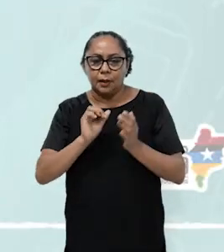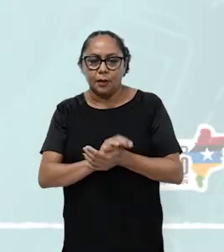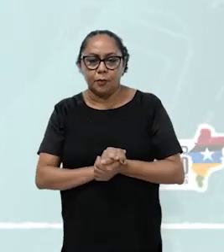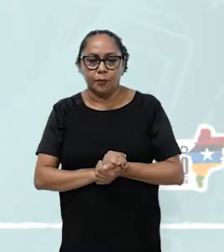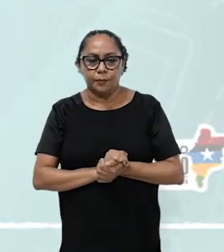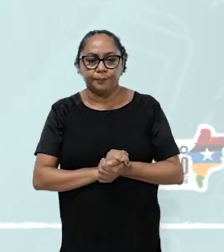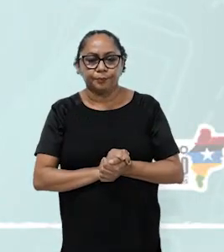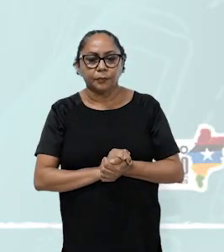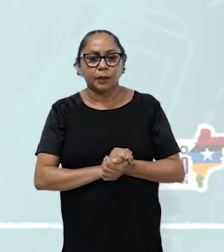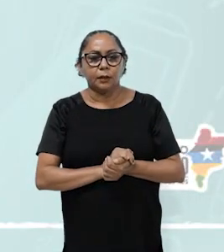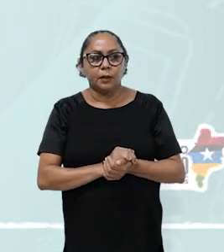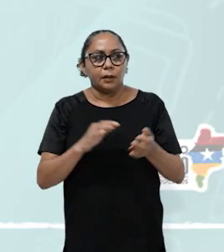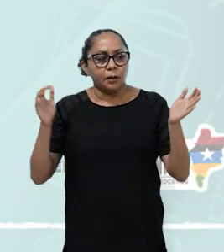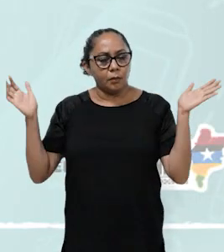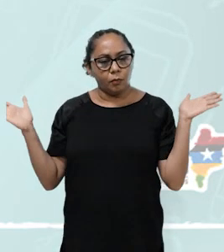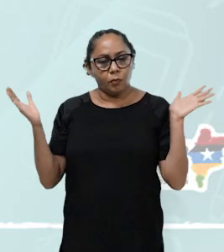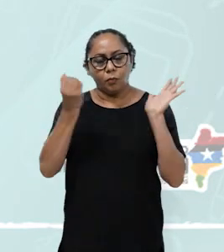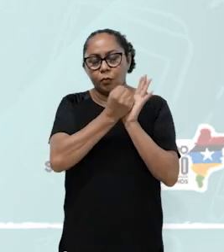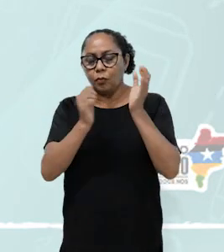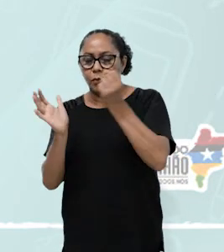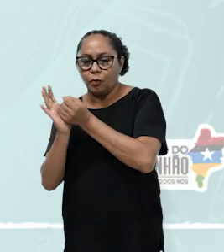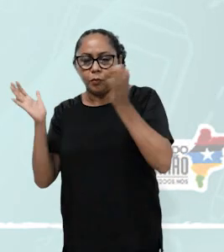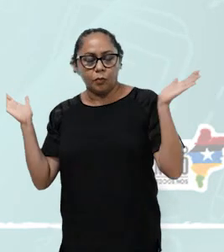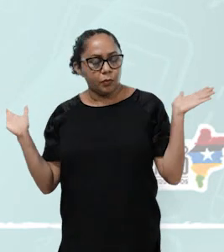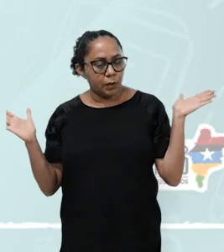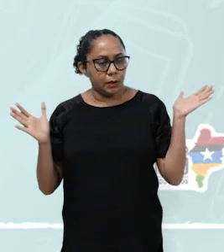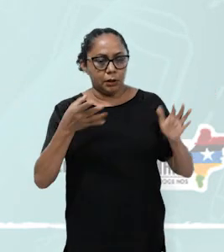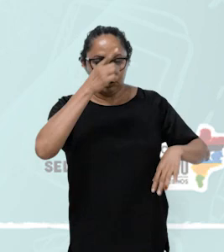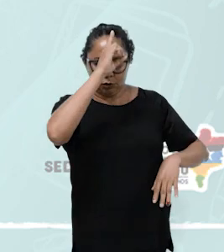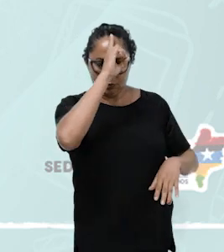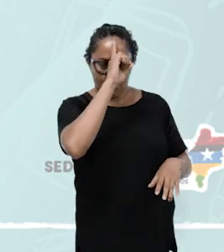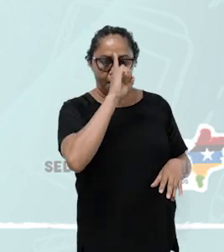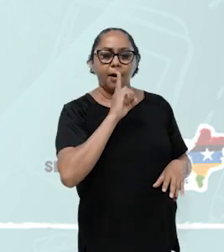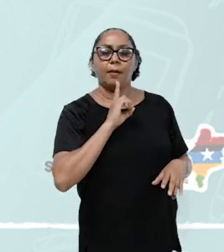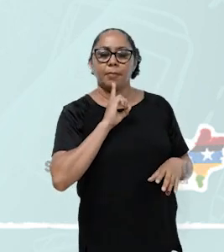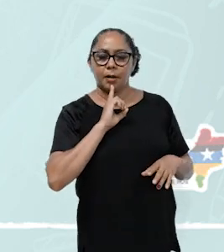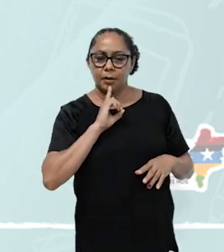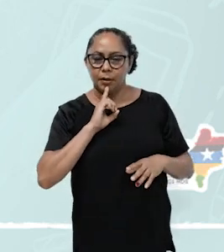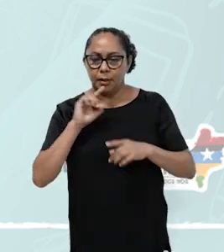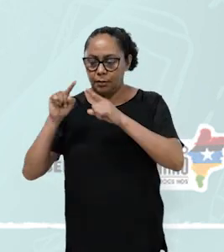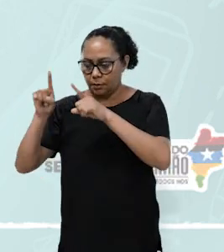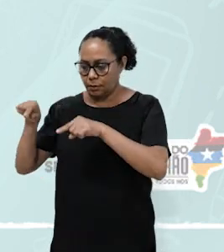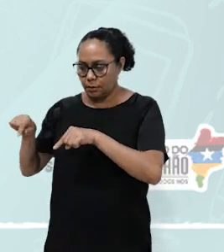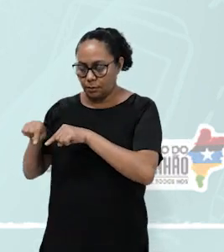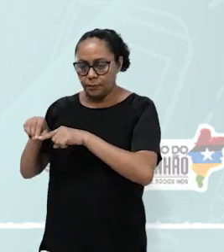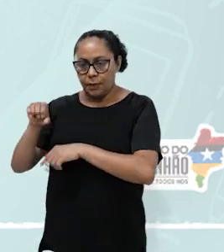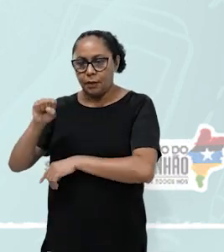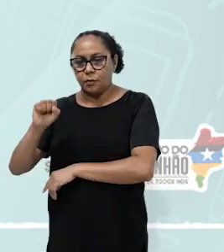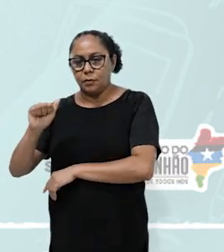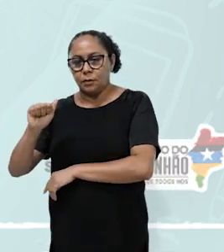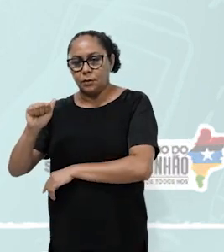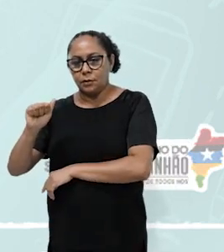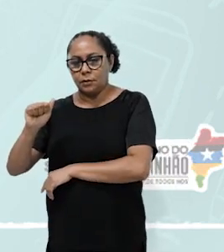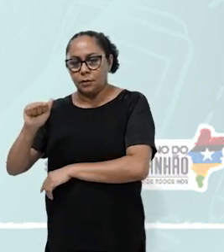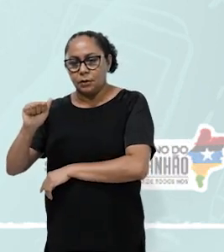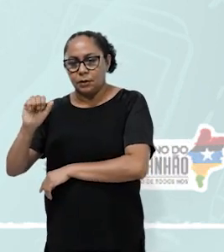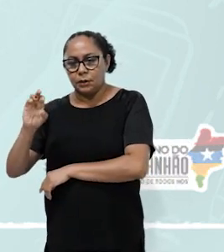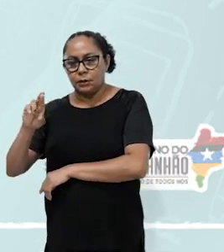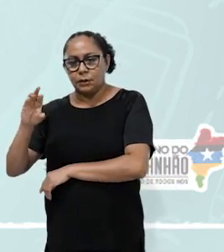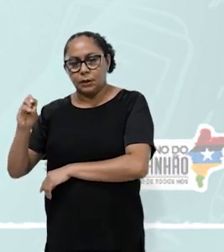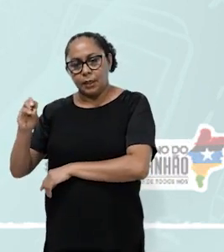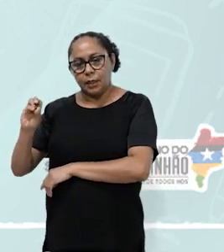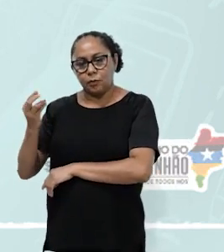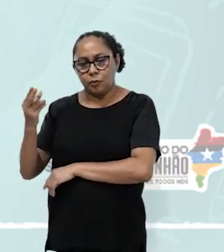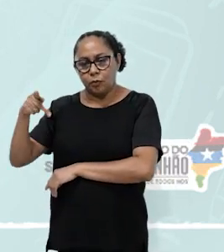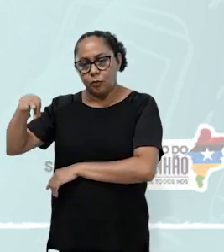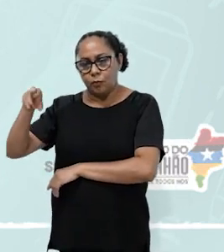amarelo e ele no autorretrato, meio sacro, meio profano. Essa referência religiosa é bem interessante. Ele